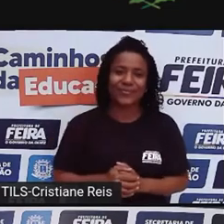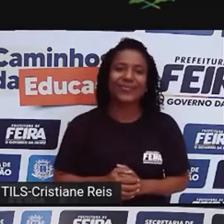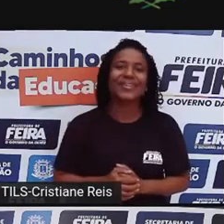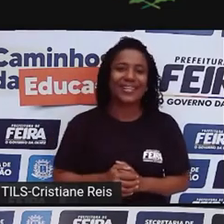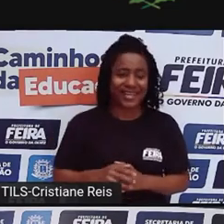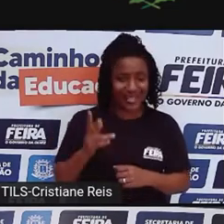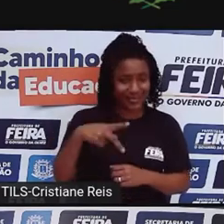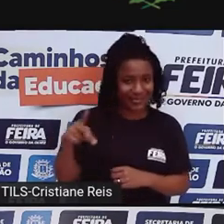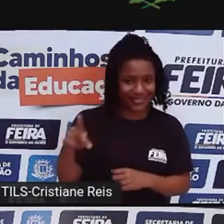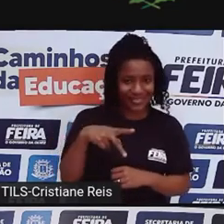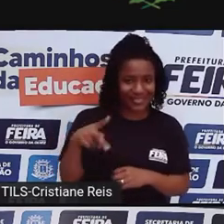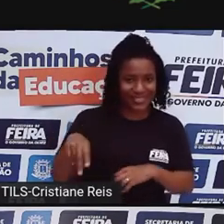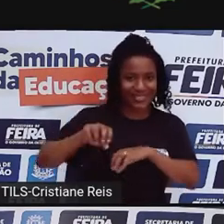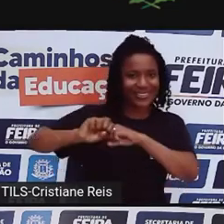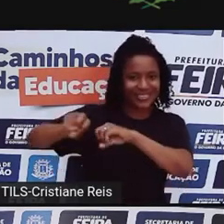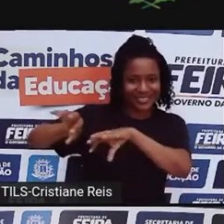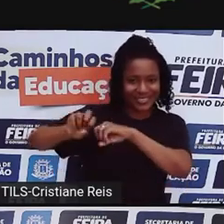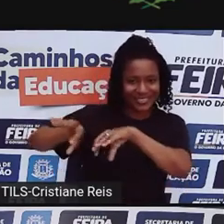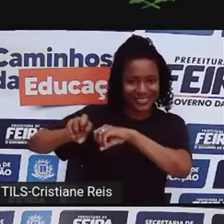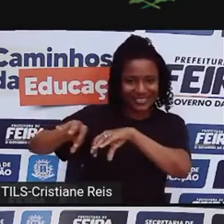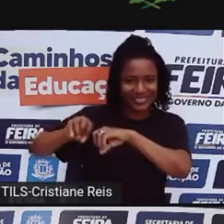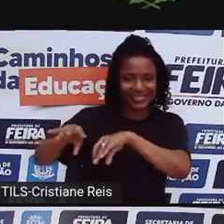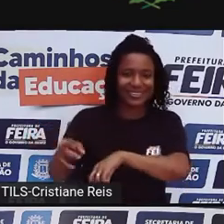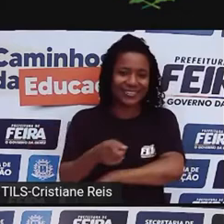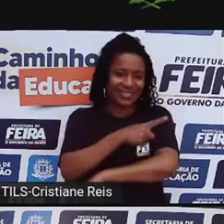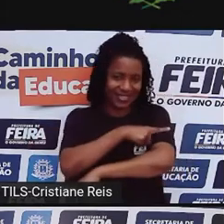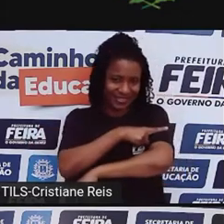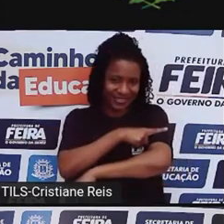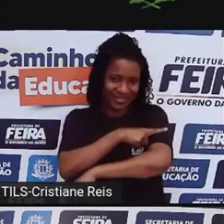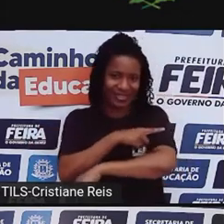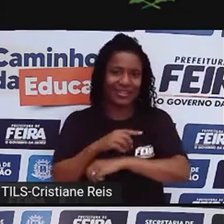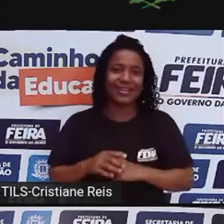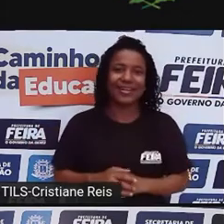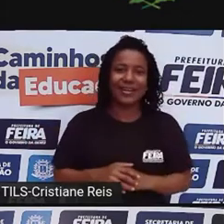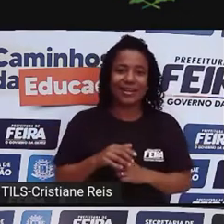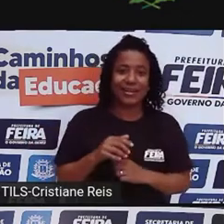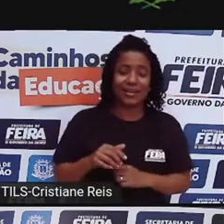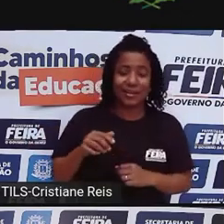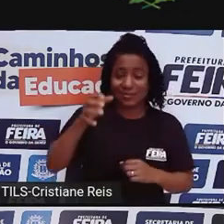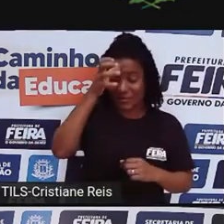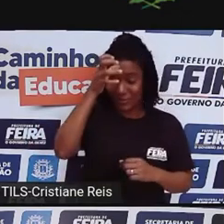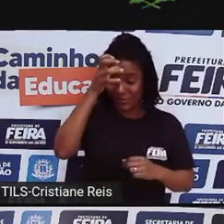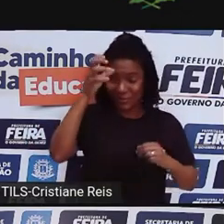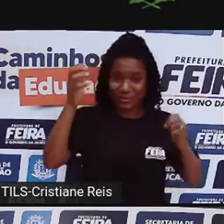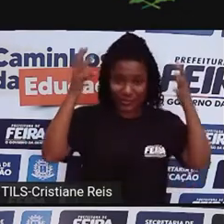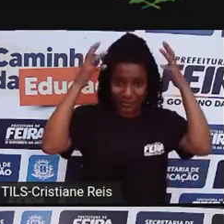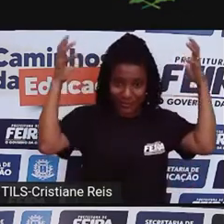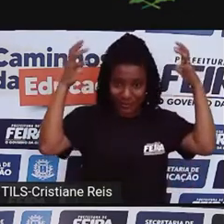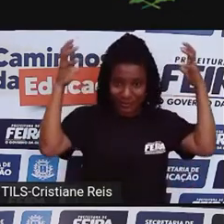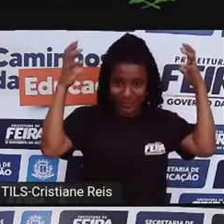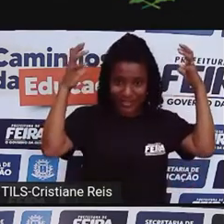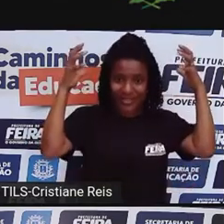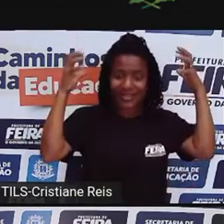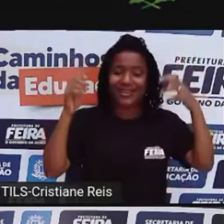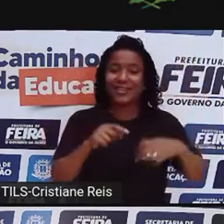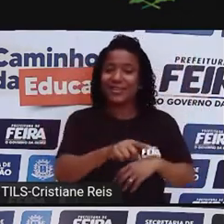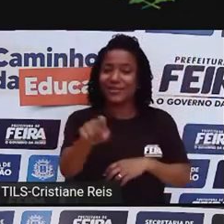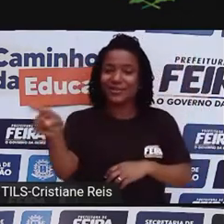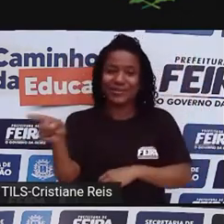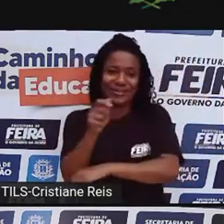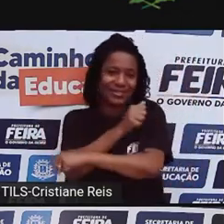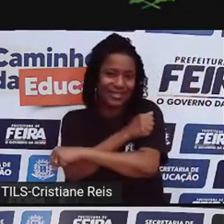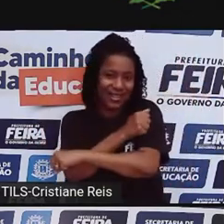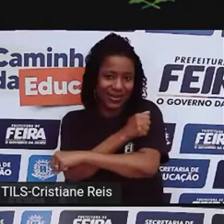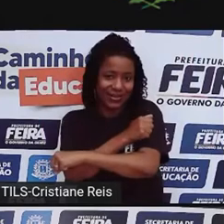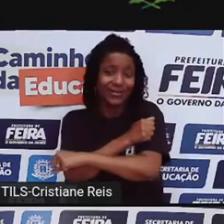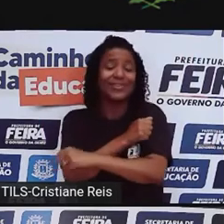E tem muitos alunos que amam o cabelo dela. Tanto que um ele decidiu assumir os seus